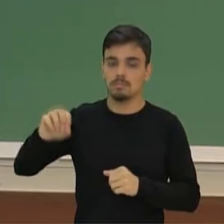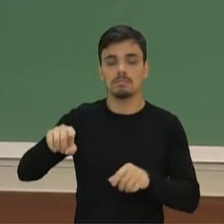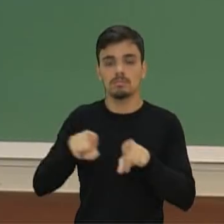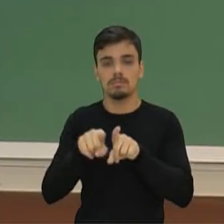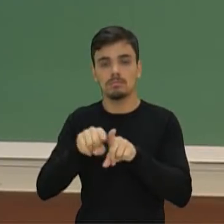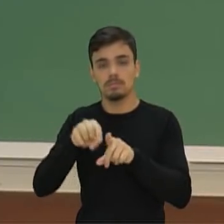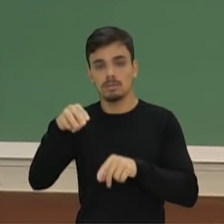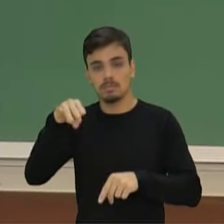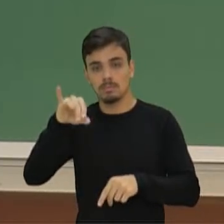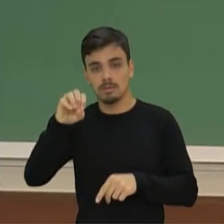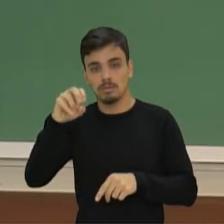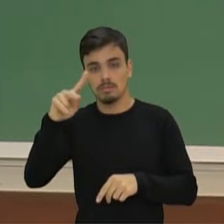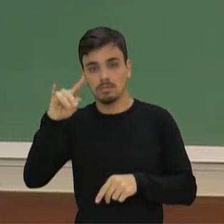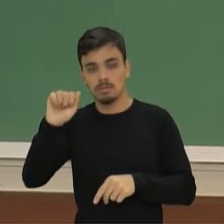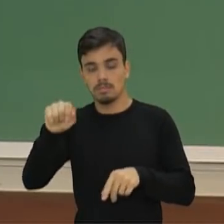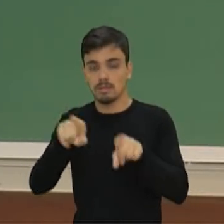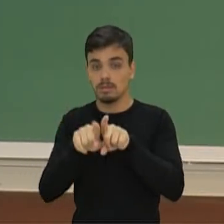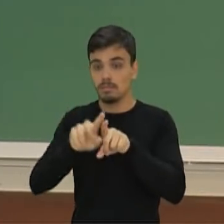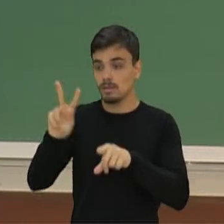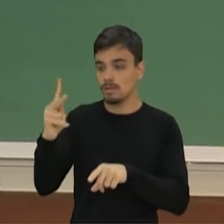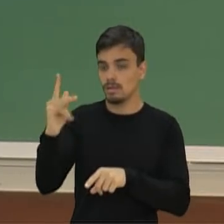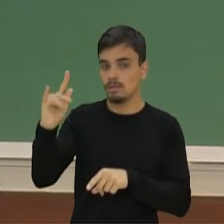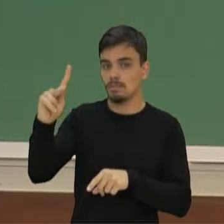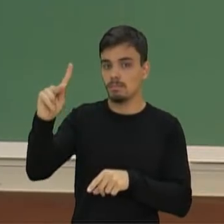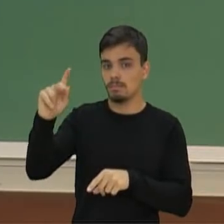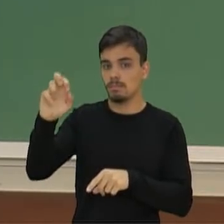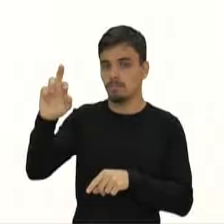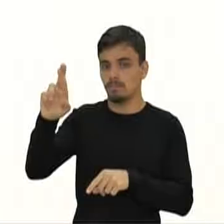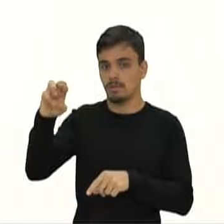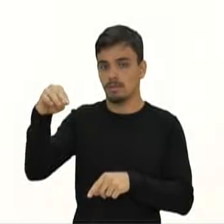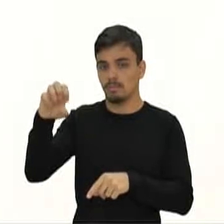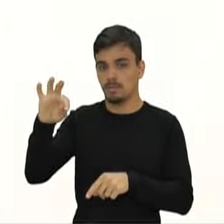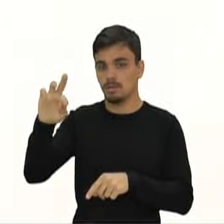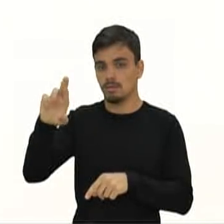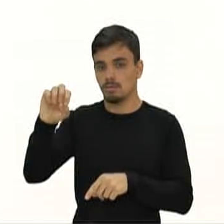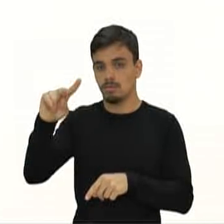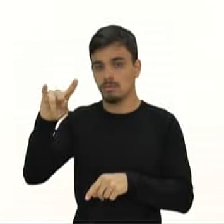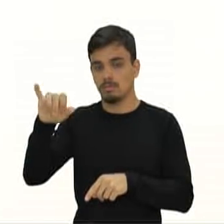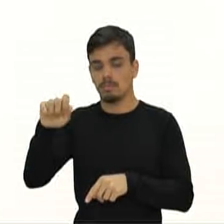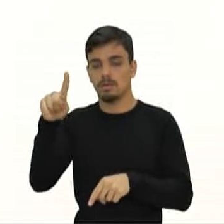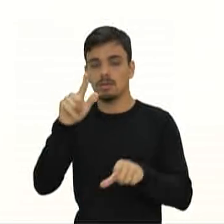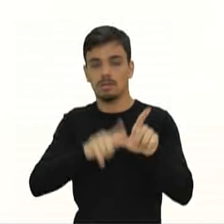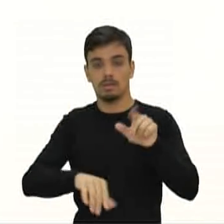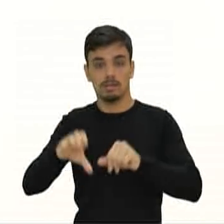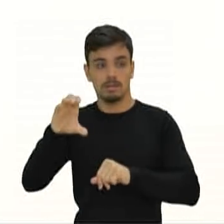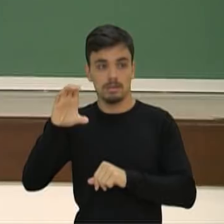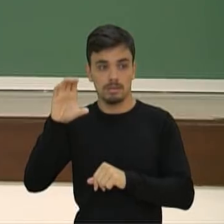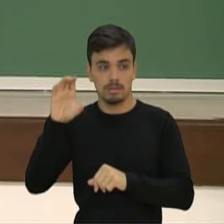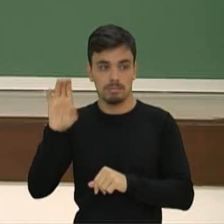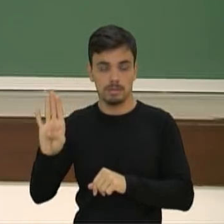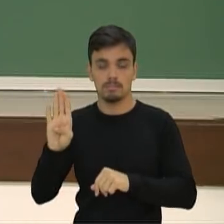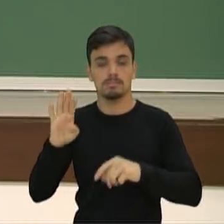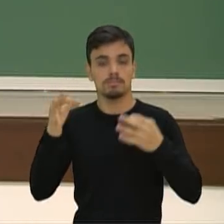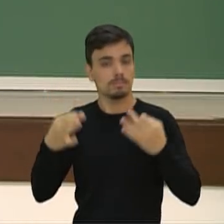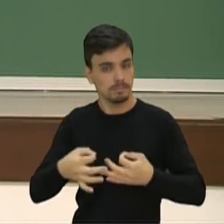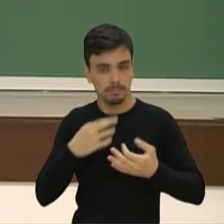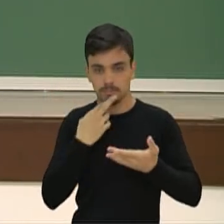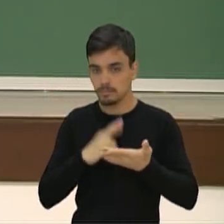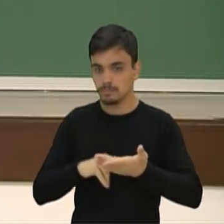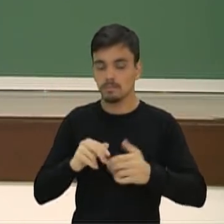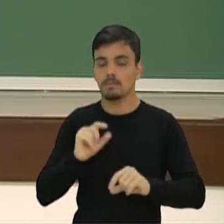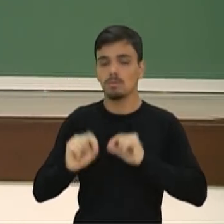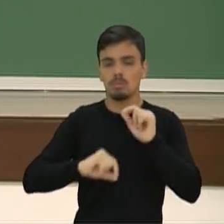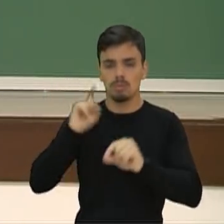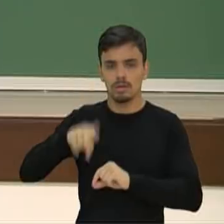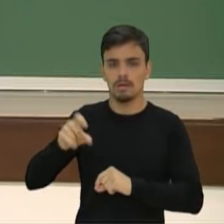miopia, hipermetropia, e a resposta correta que temos, então, a letra B. O que é